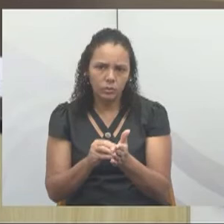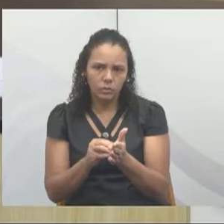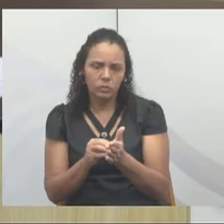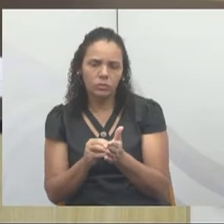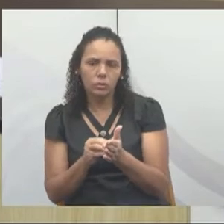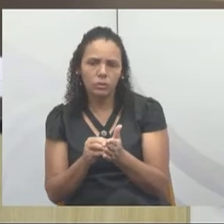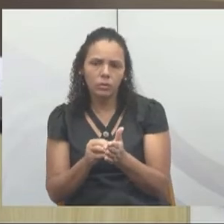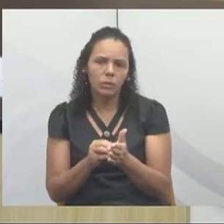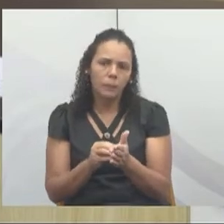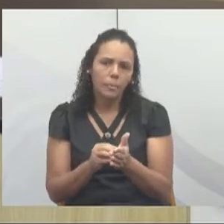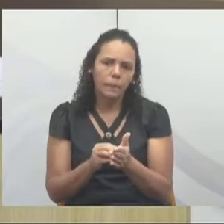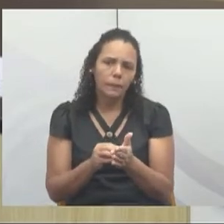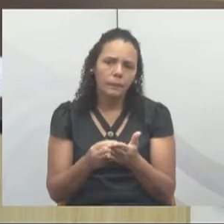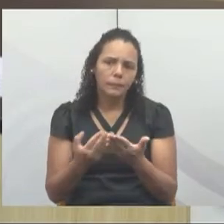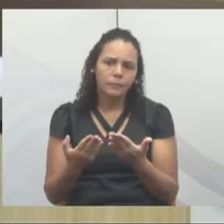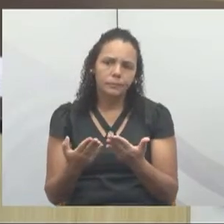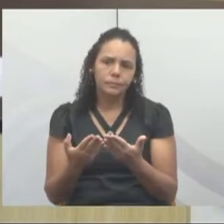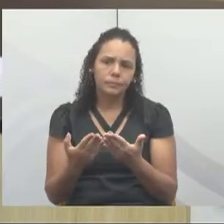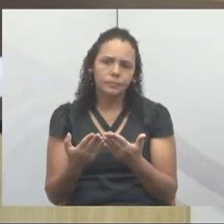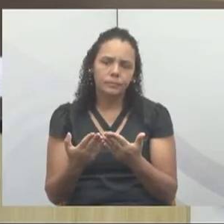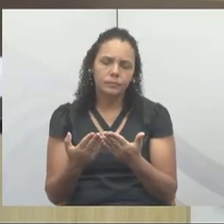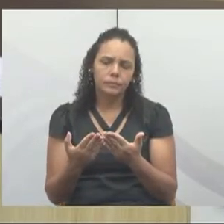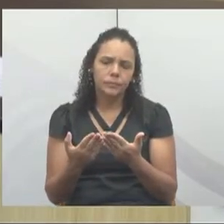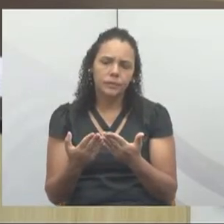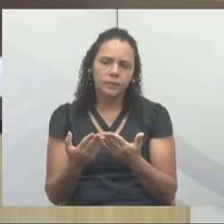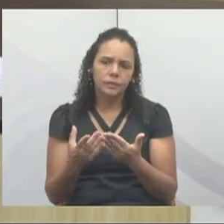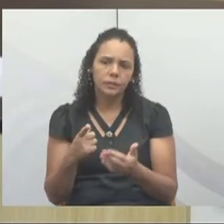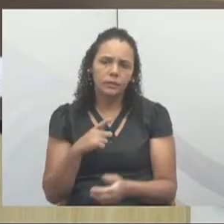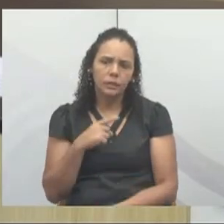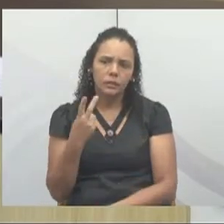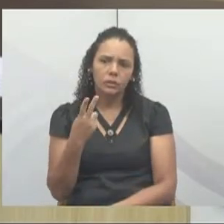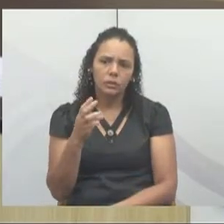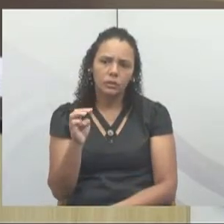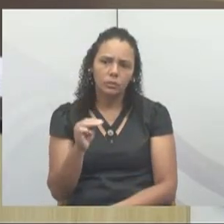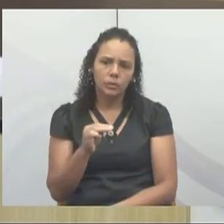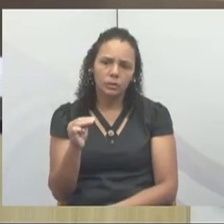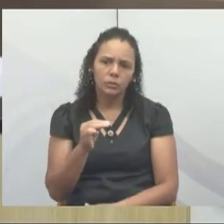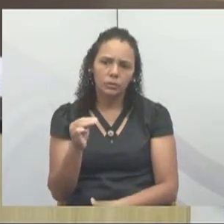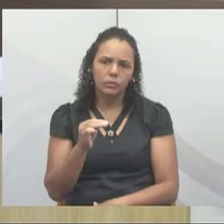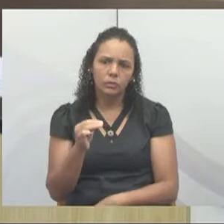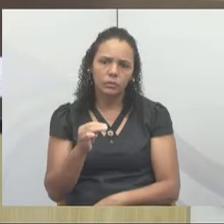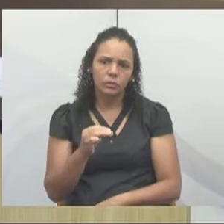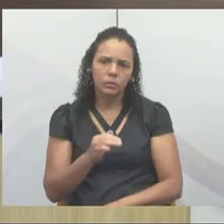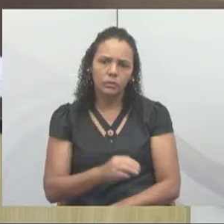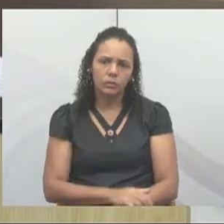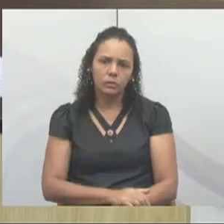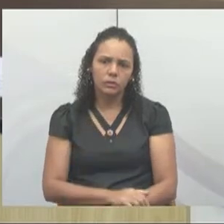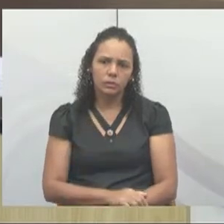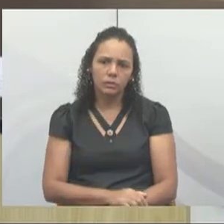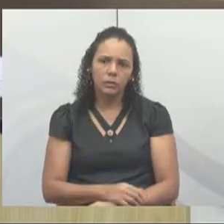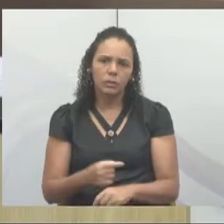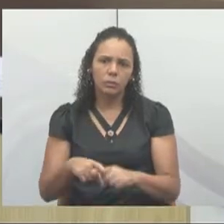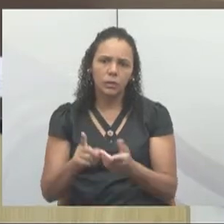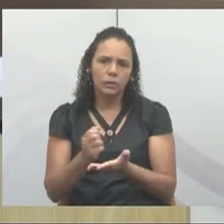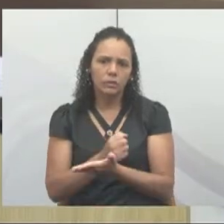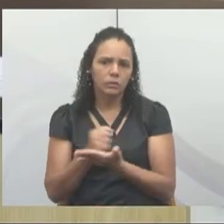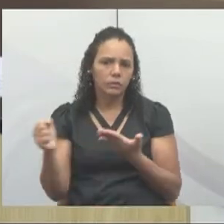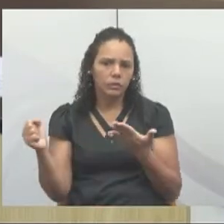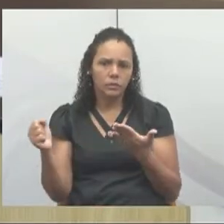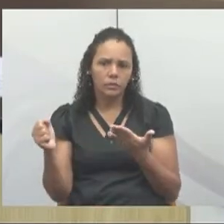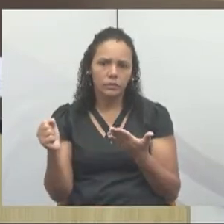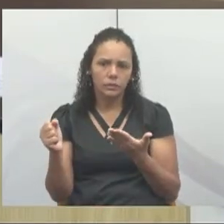parou o cronômetro, então segundo o vereador teria 2 minutos. E no caso parece que já foi. É a